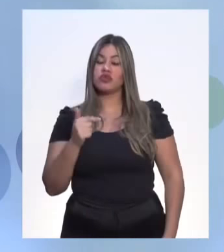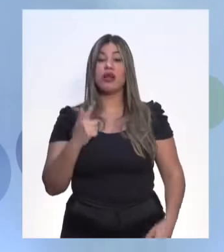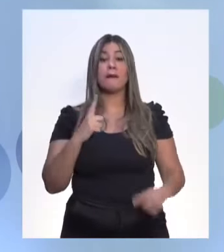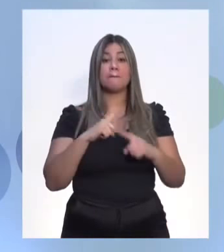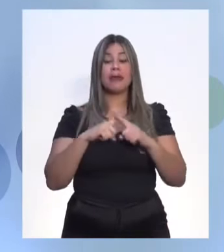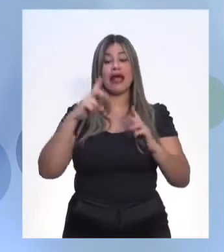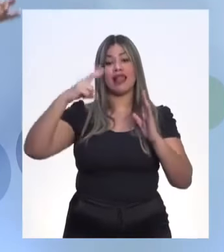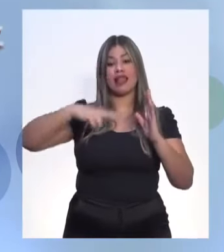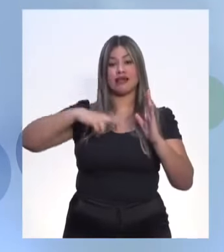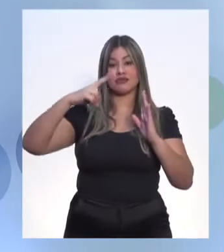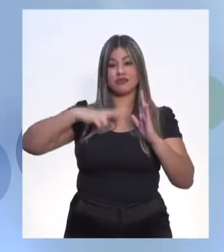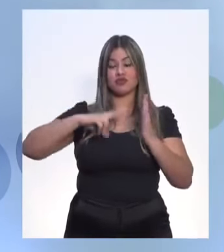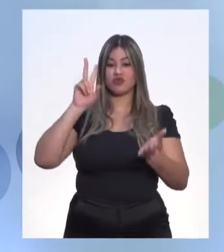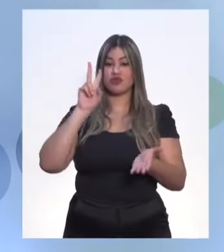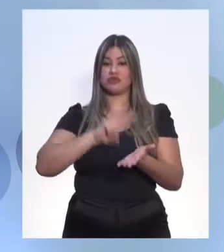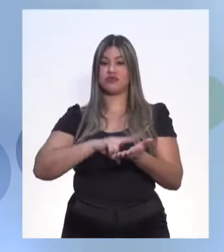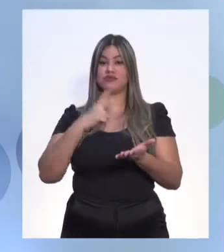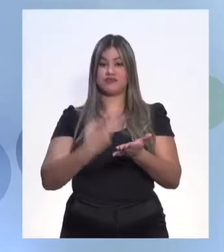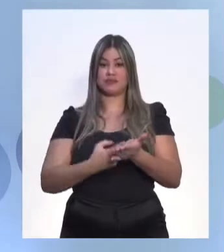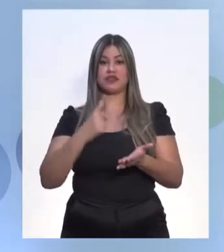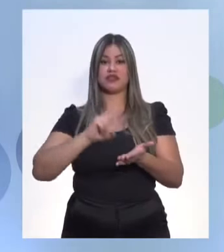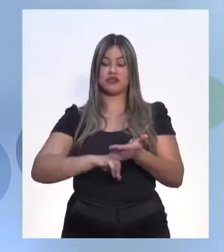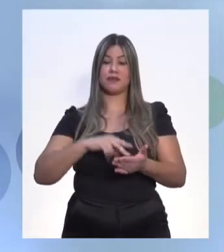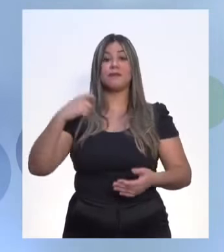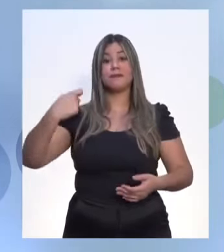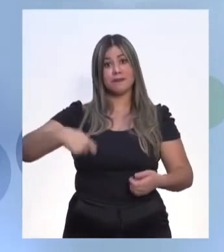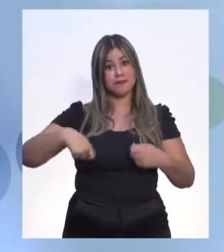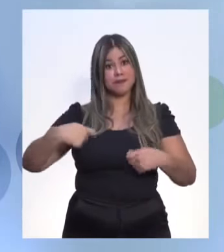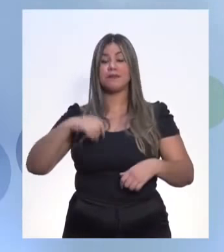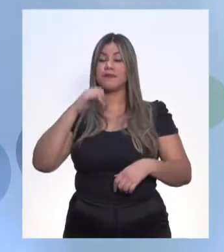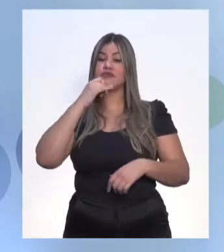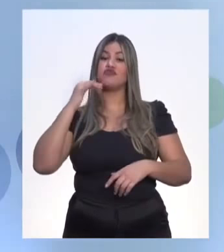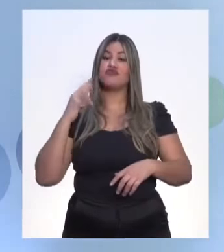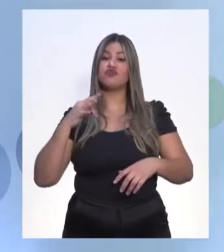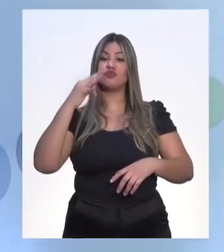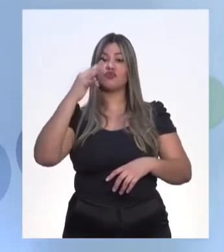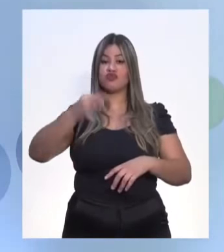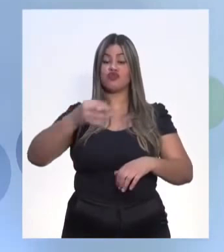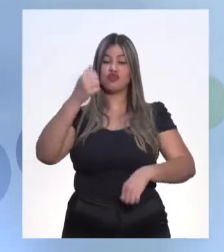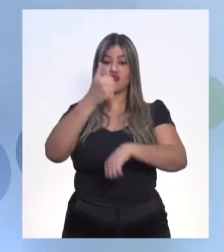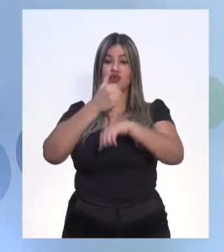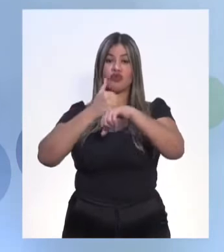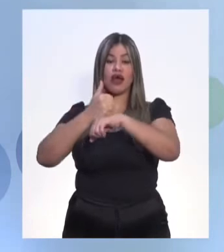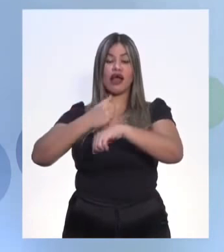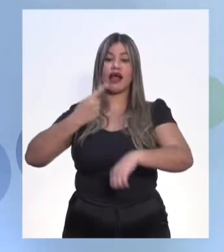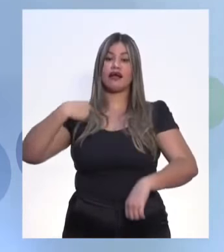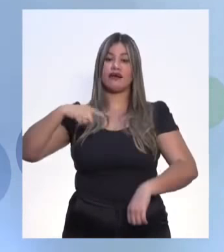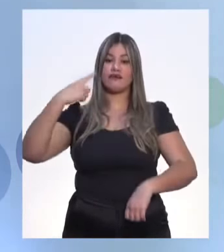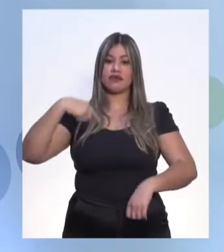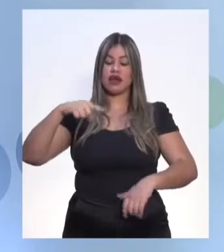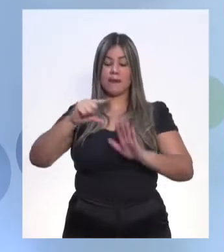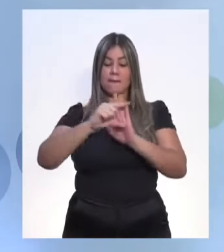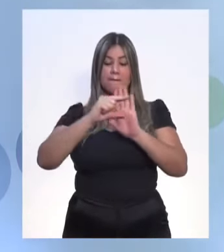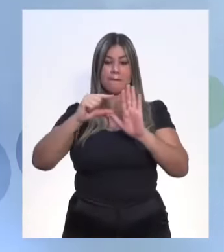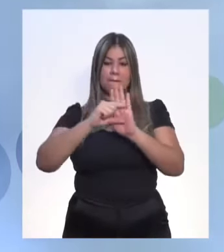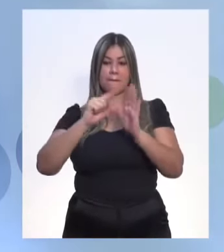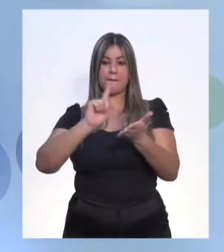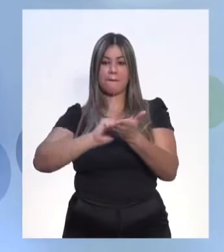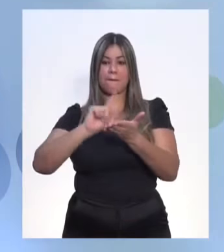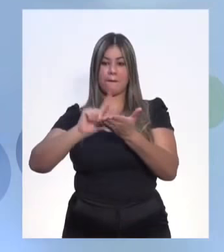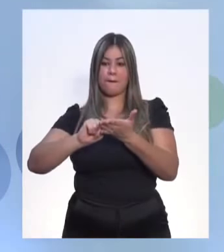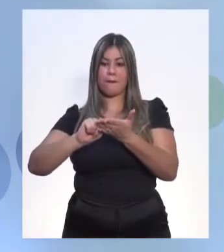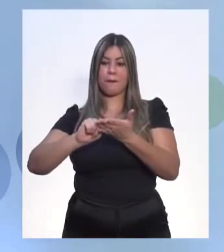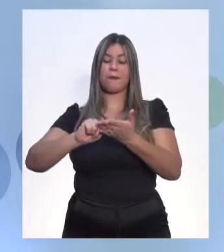leitura e na interpretação futuros advogados por exemplo ali mas não podem se confundir Por exemplo quando ele tiver lendo os Paralelos aos lados